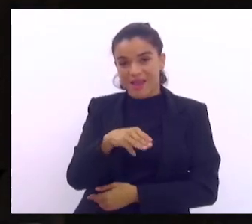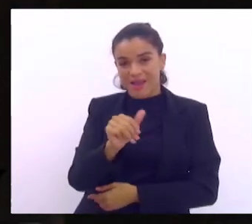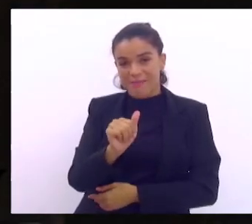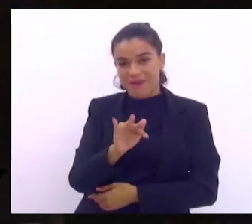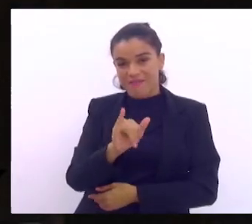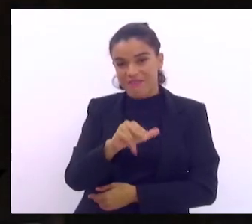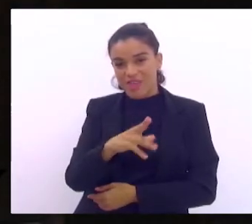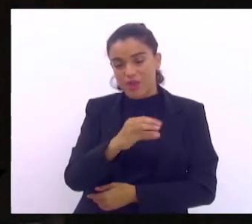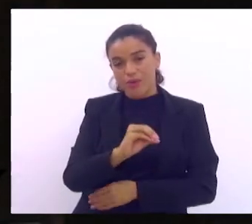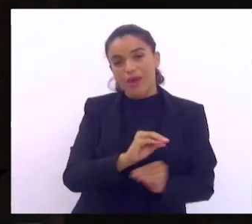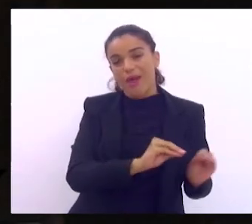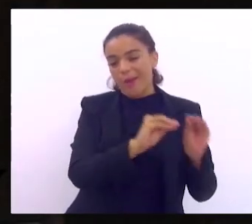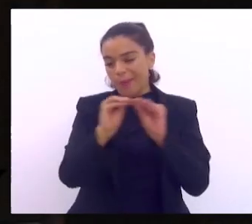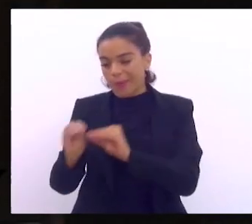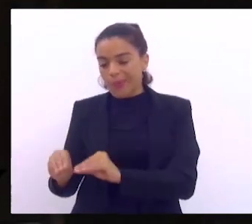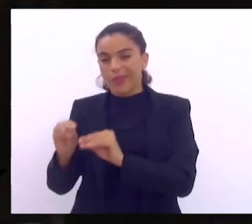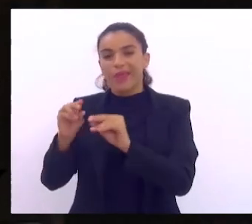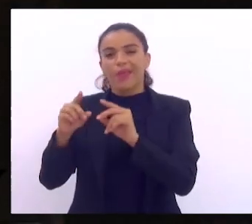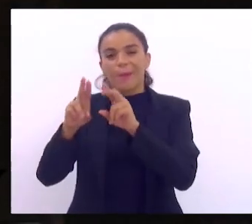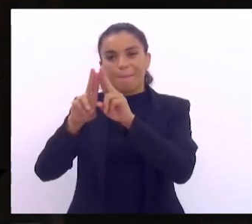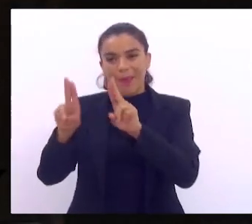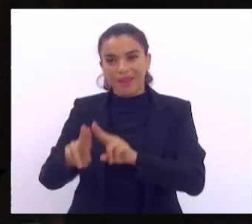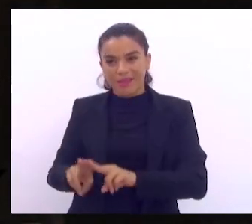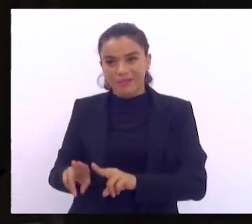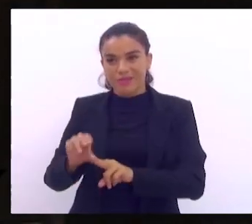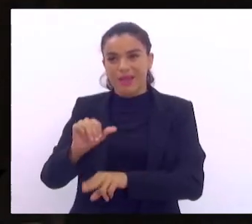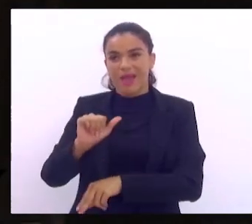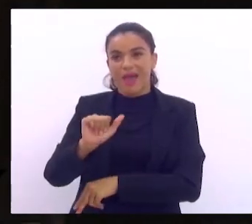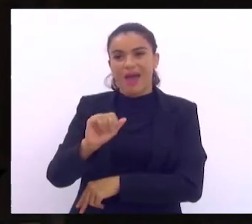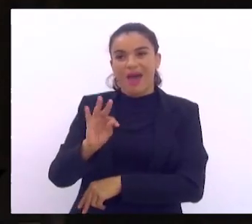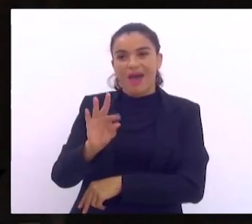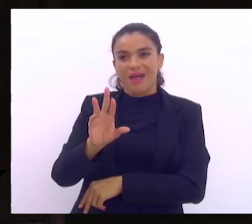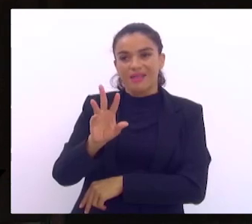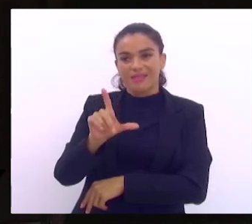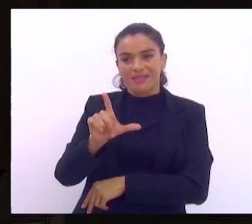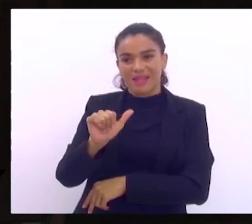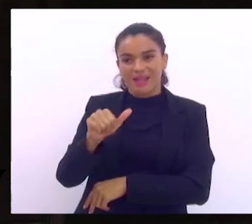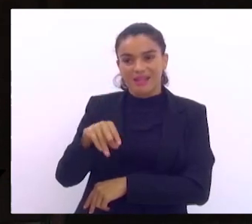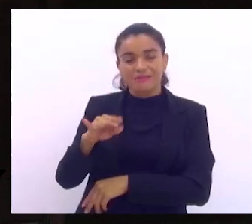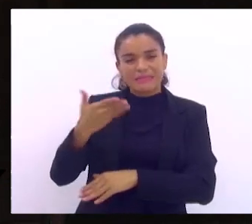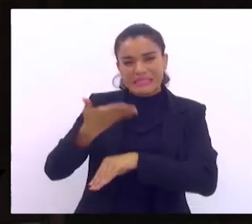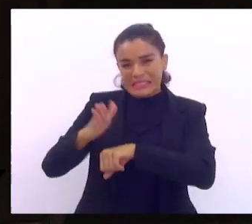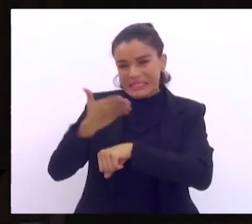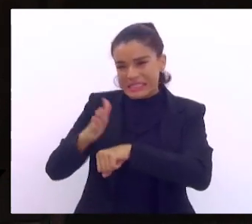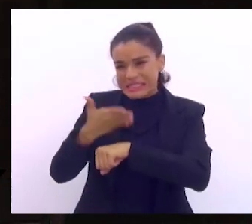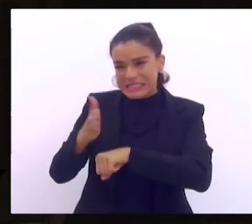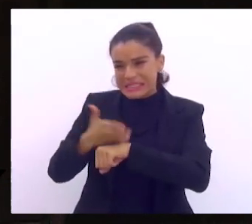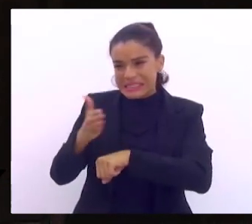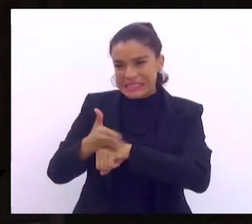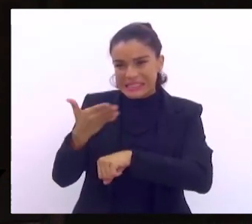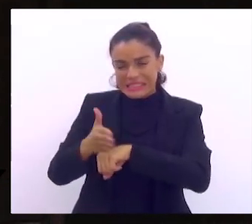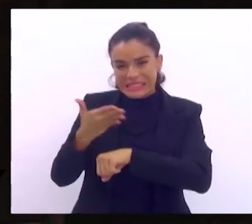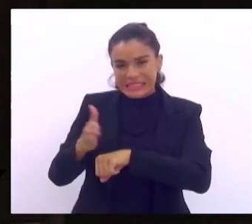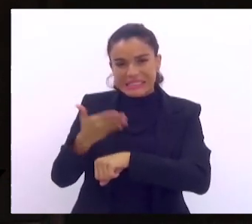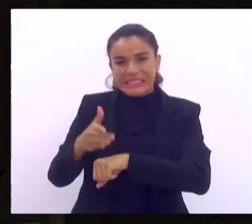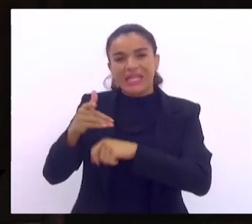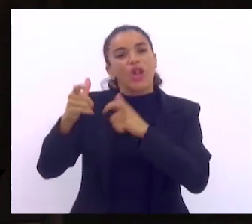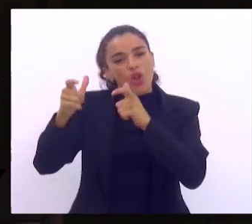depois que eu fui para a Bradesco Atlântica, em 1985, eu fiquei treinando direto no estádio Célio de